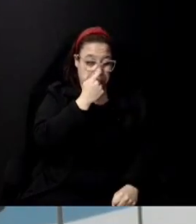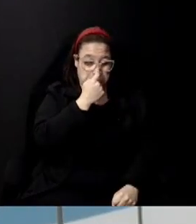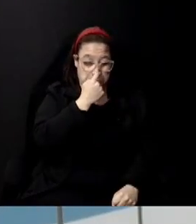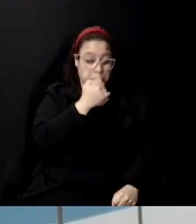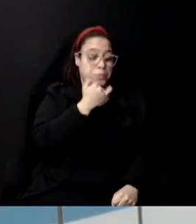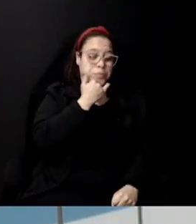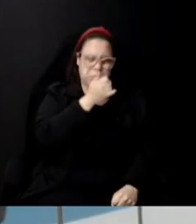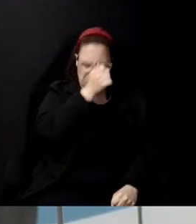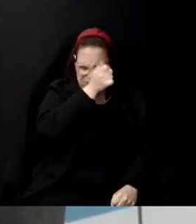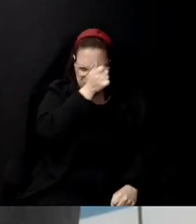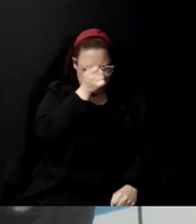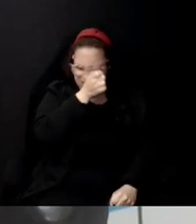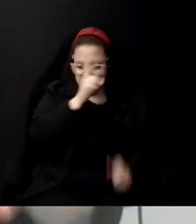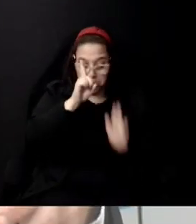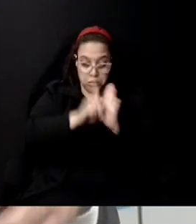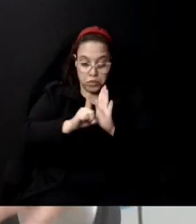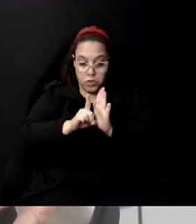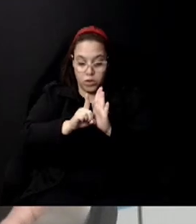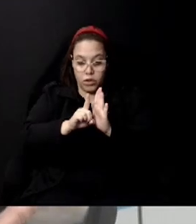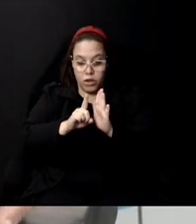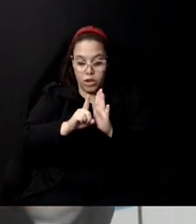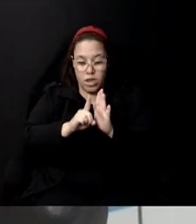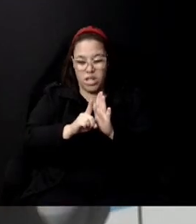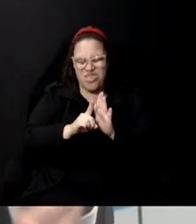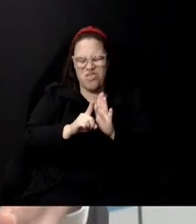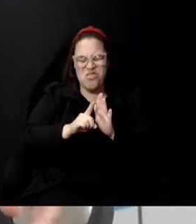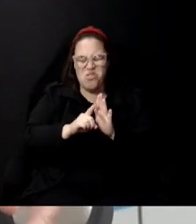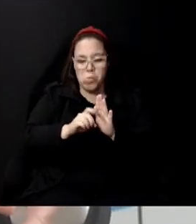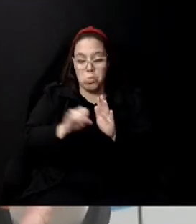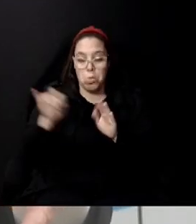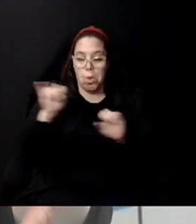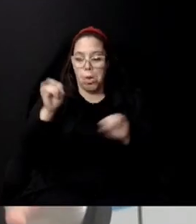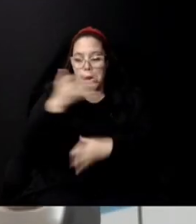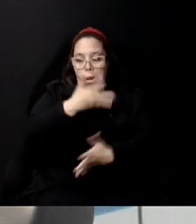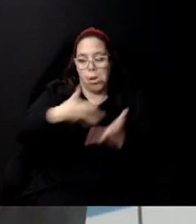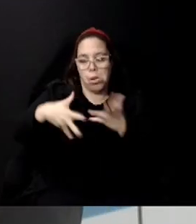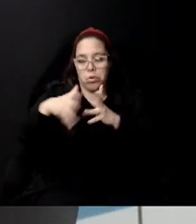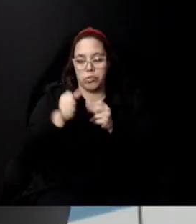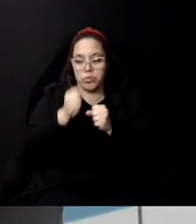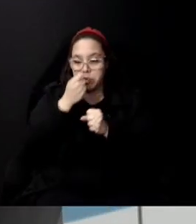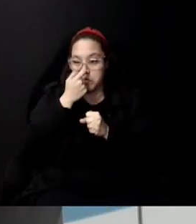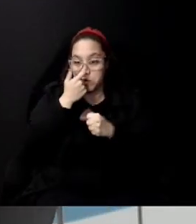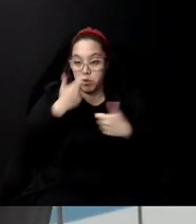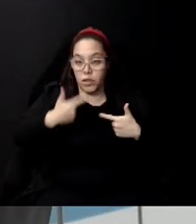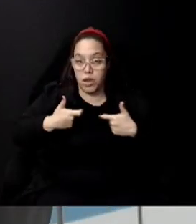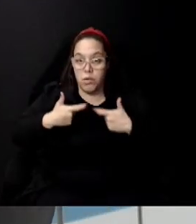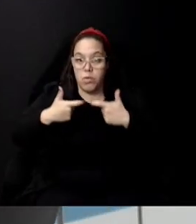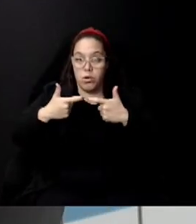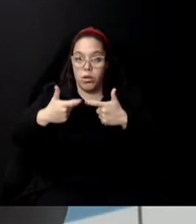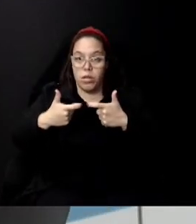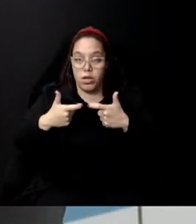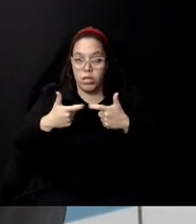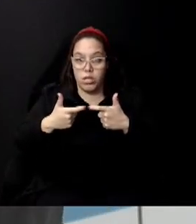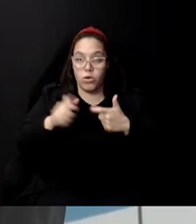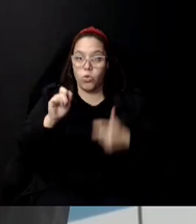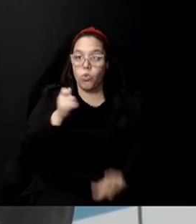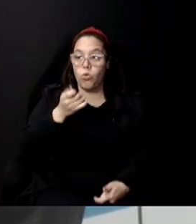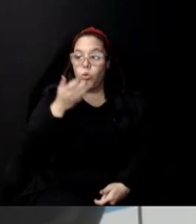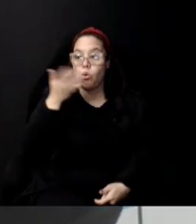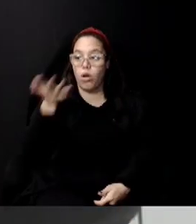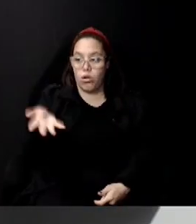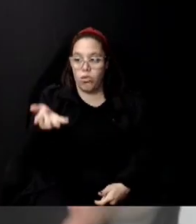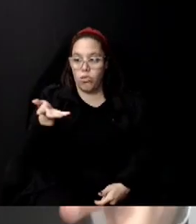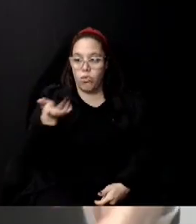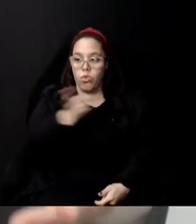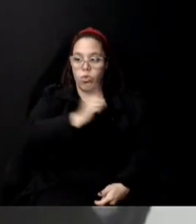O direito internacional humanitário vai ser colocado no campo dos conflitos armados. Então, quando o governo da